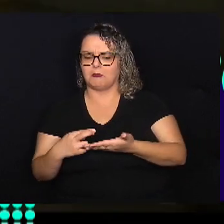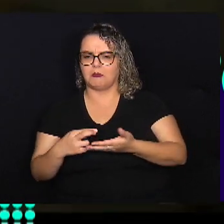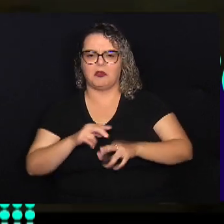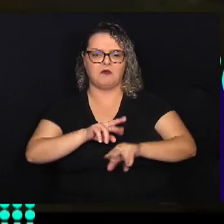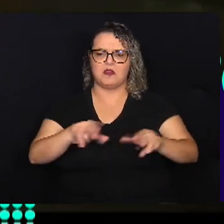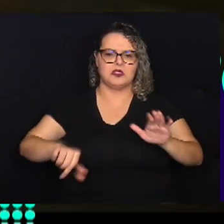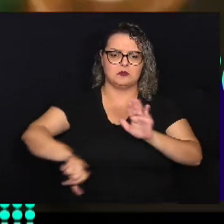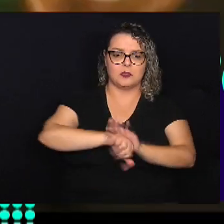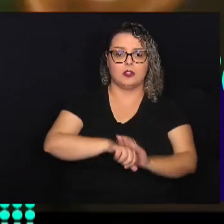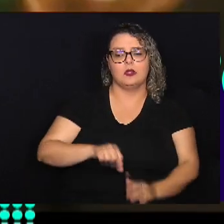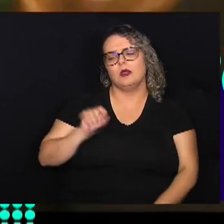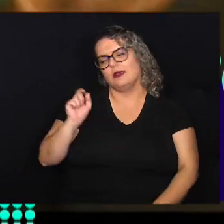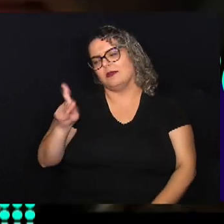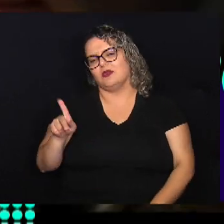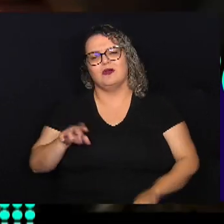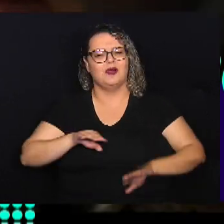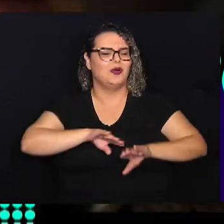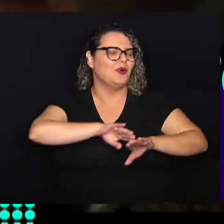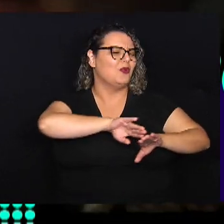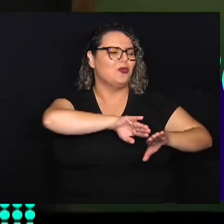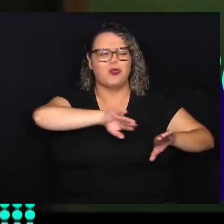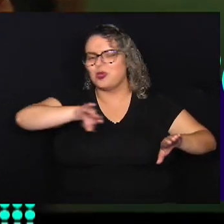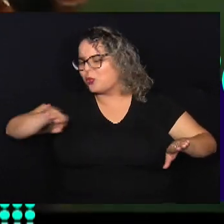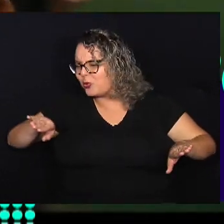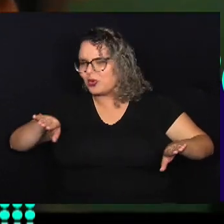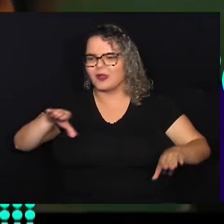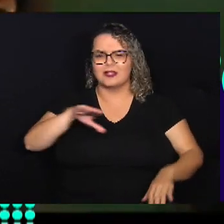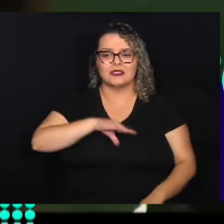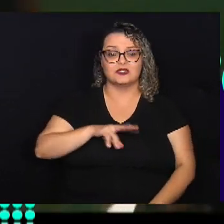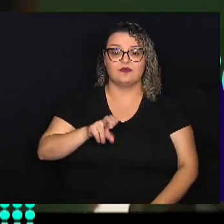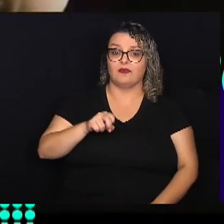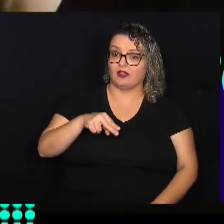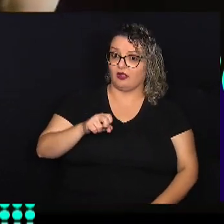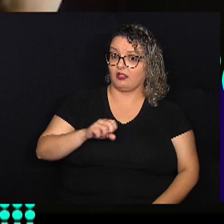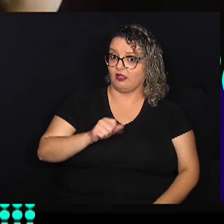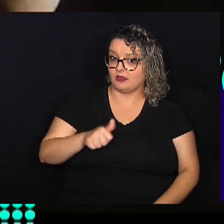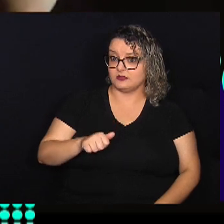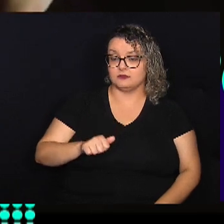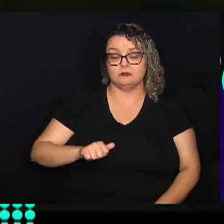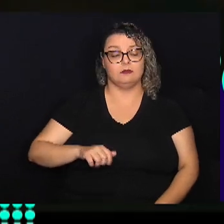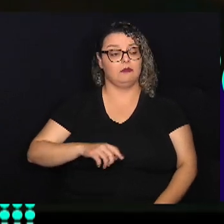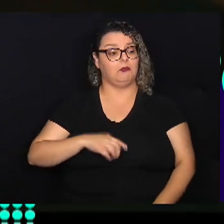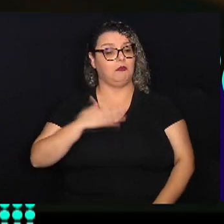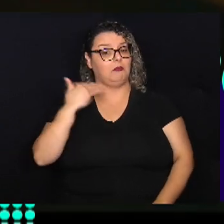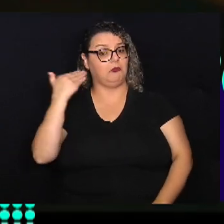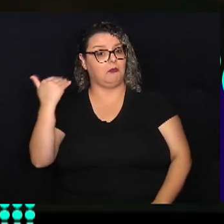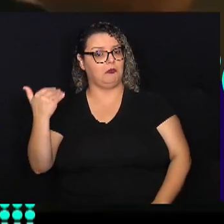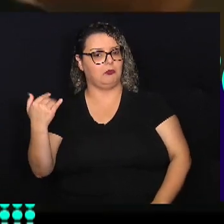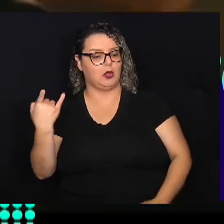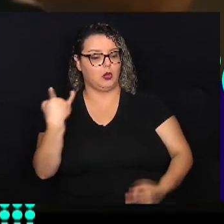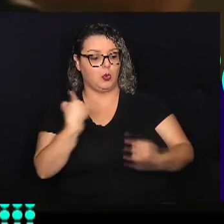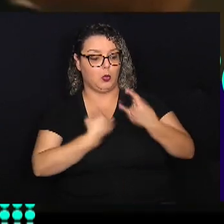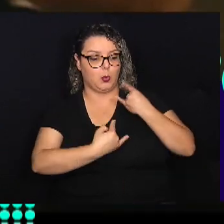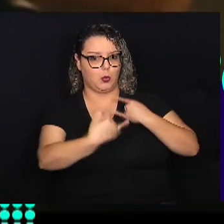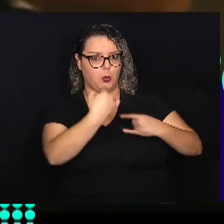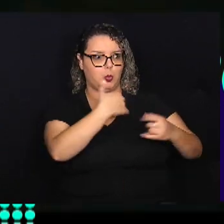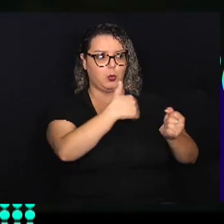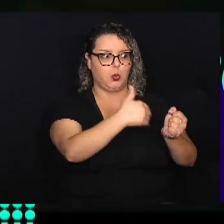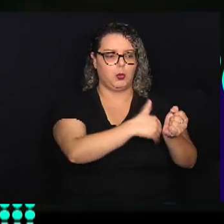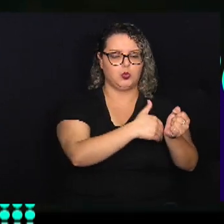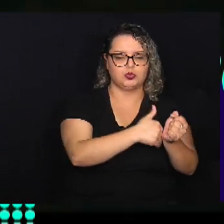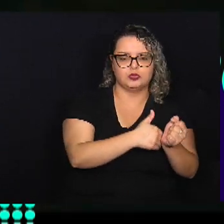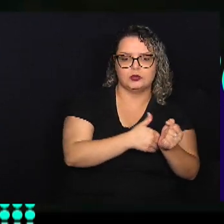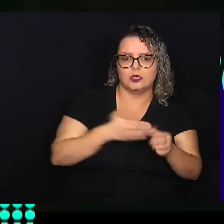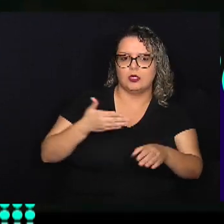e vive afastado de tudo na cidade de Veneza. Sua fama parece atrair o mistério. Ao participar de uma